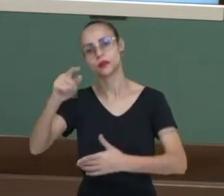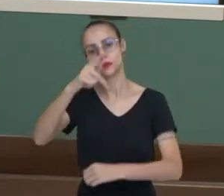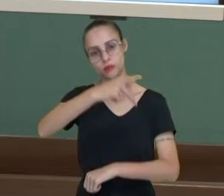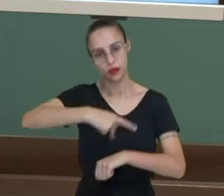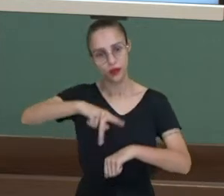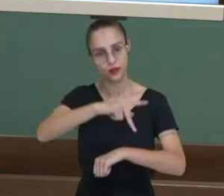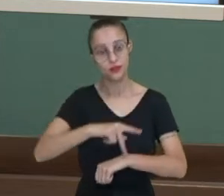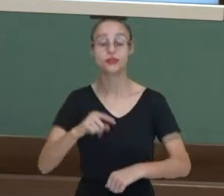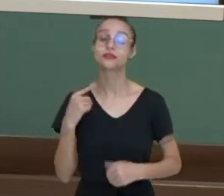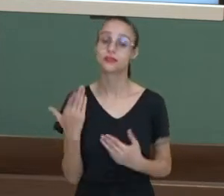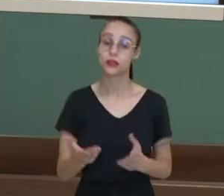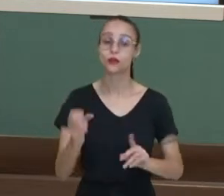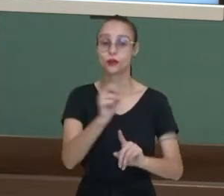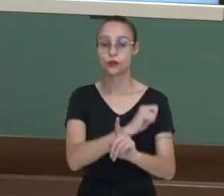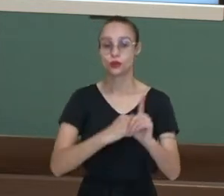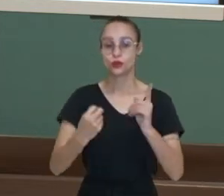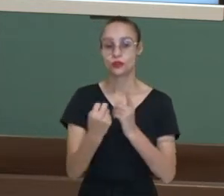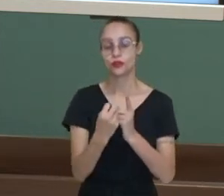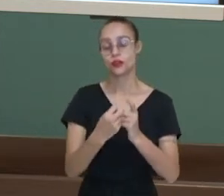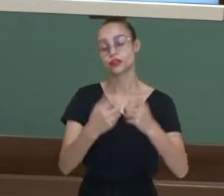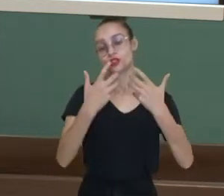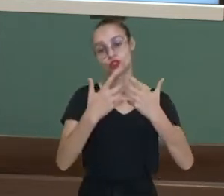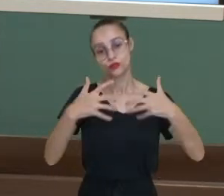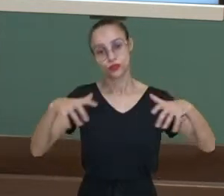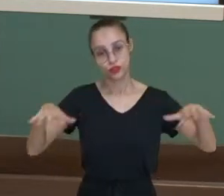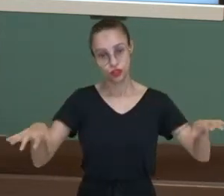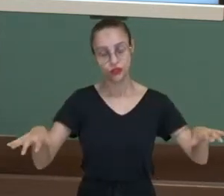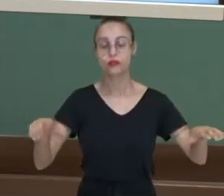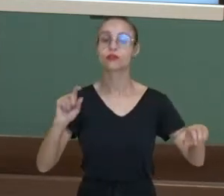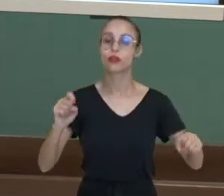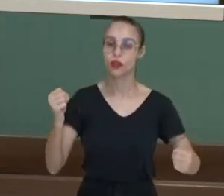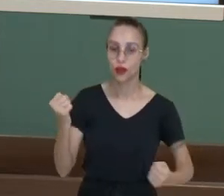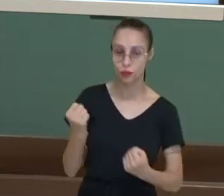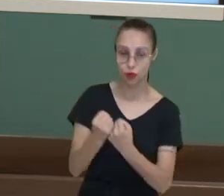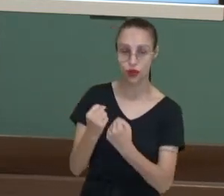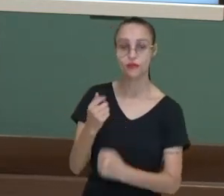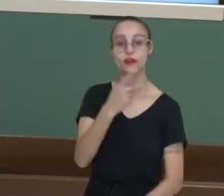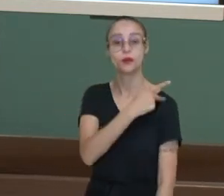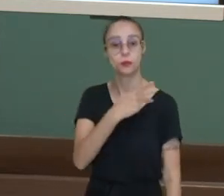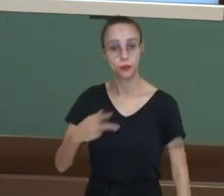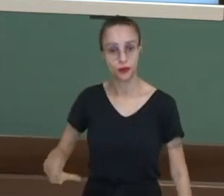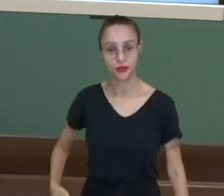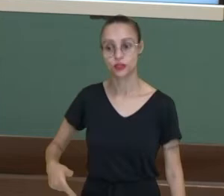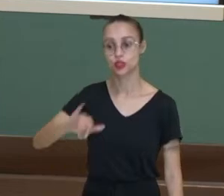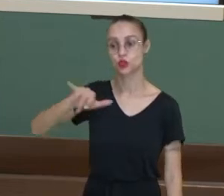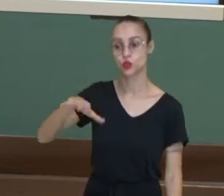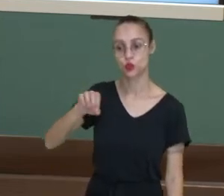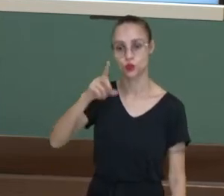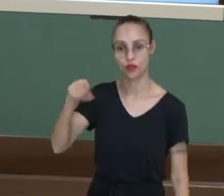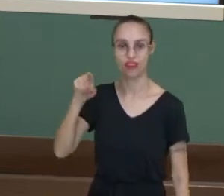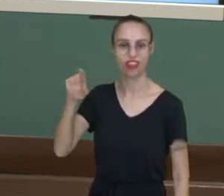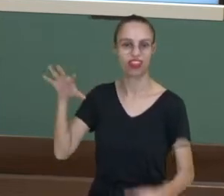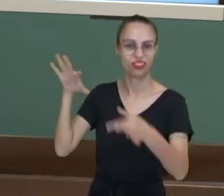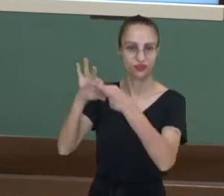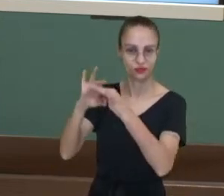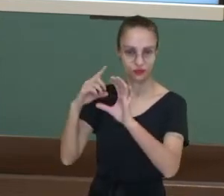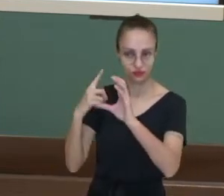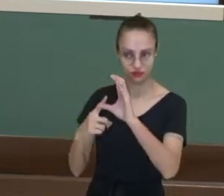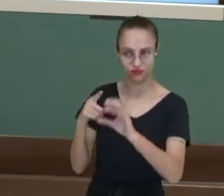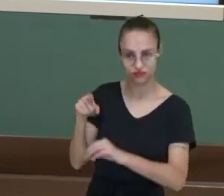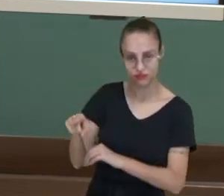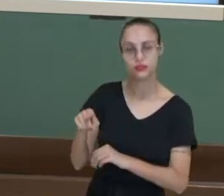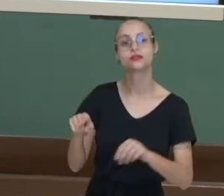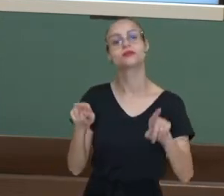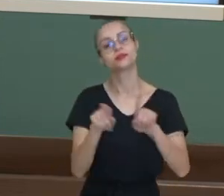internamente, essa sociedade dividida entre aqueles que apoiavam o presidente João Goulart, acusado de ser próximo ao comunismo, e